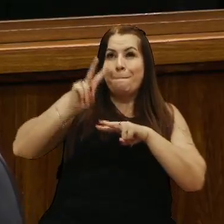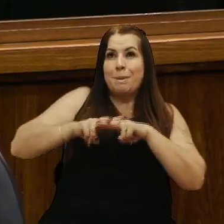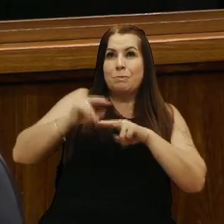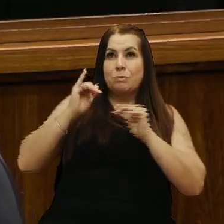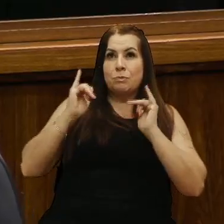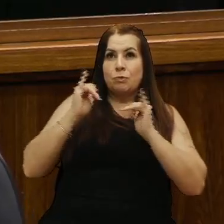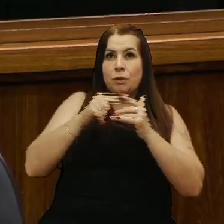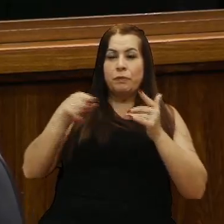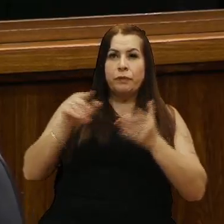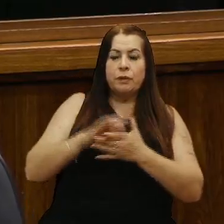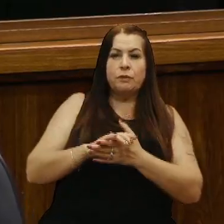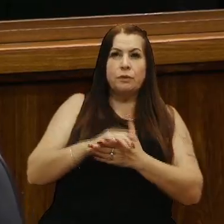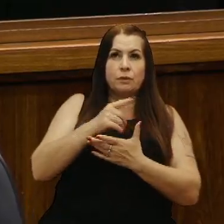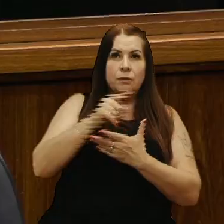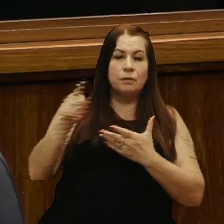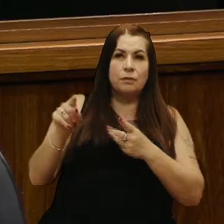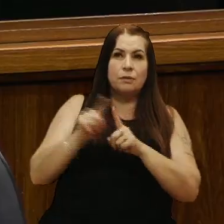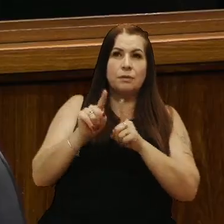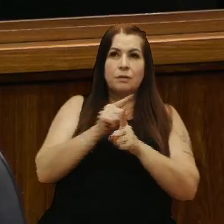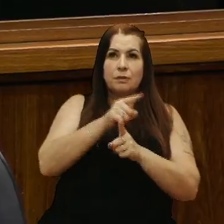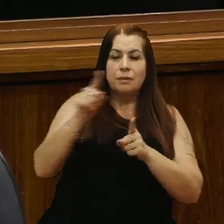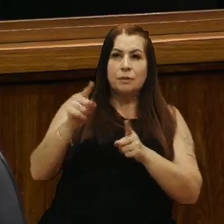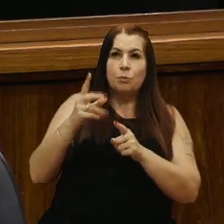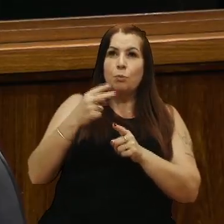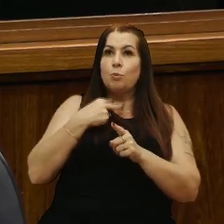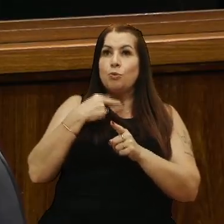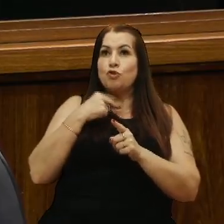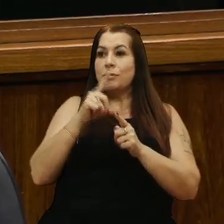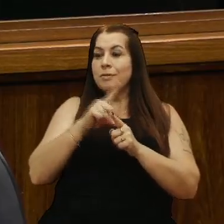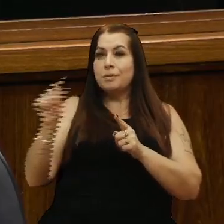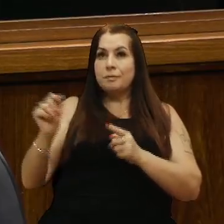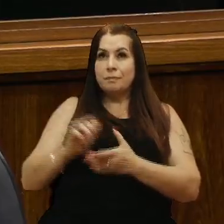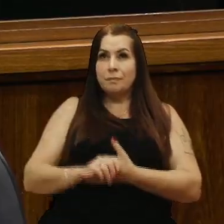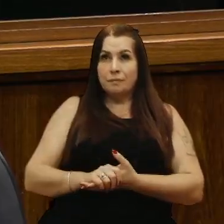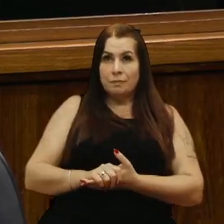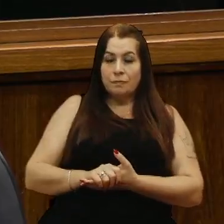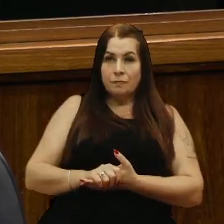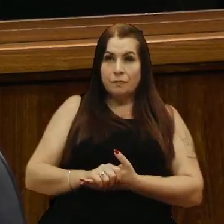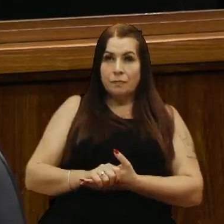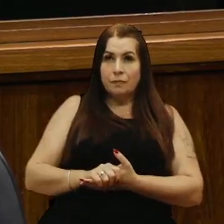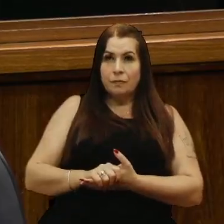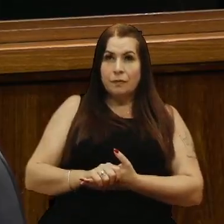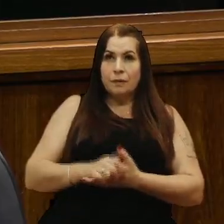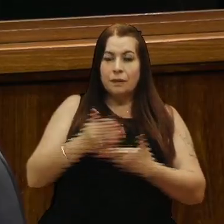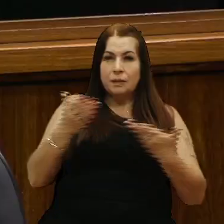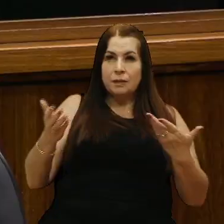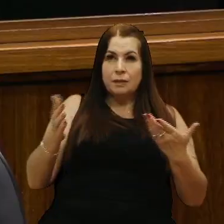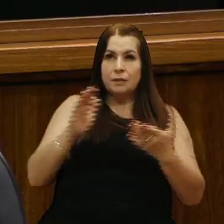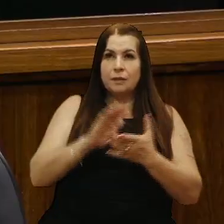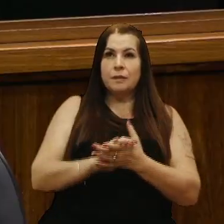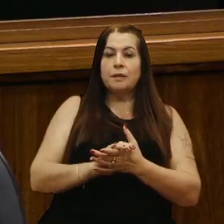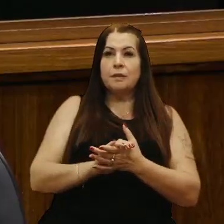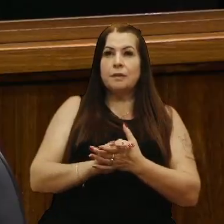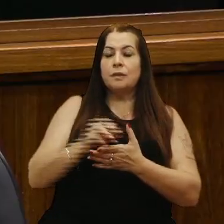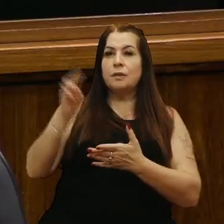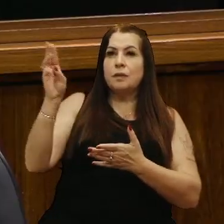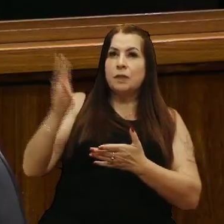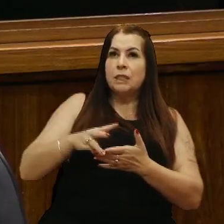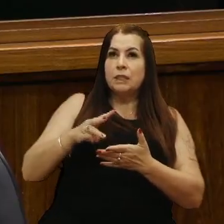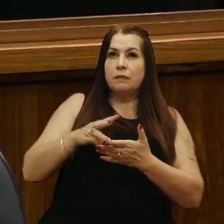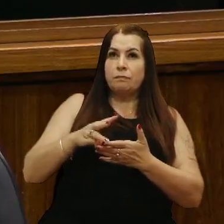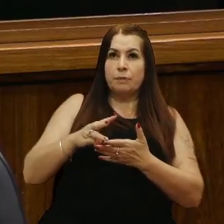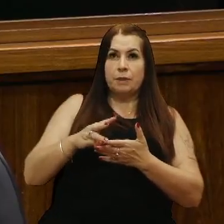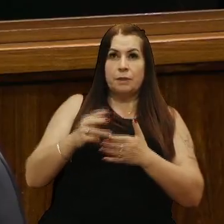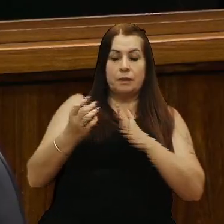do ônibus, porque eles não podiam sair. Chegou um ônibus da Visate,